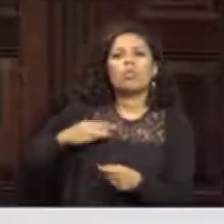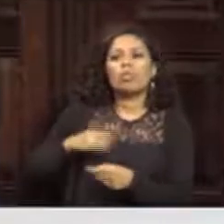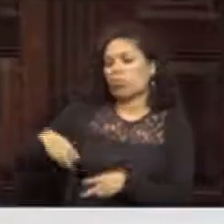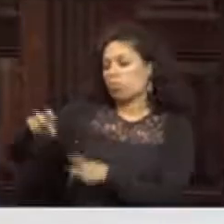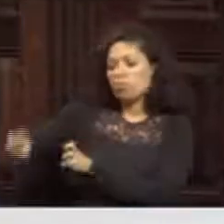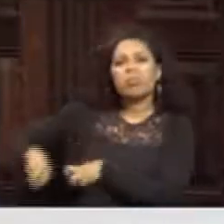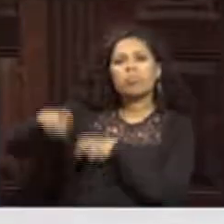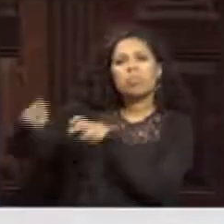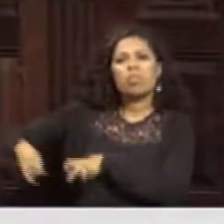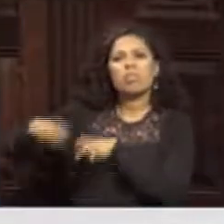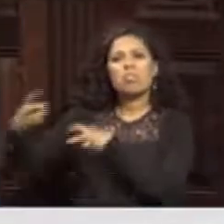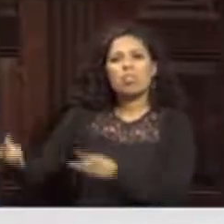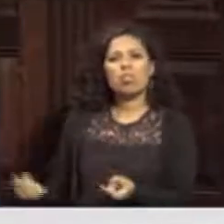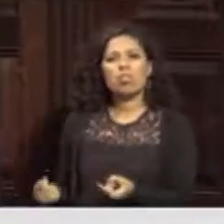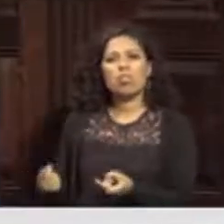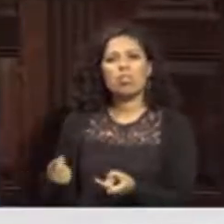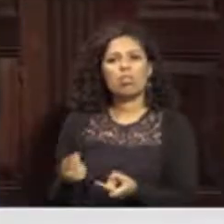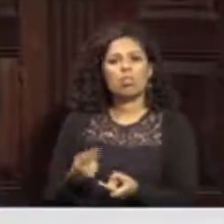brasileira,